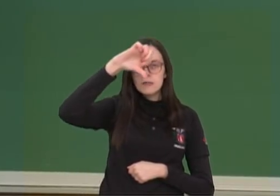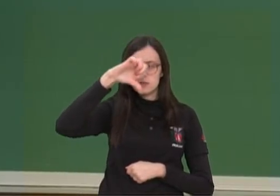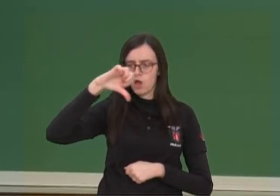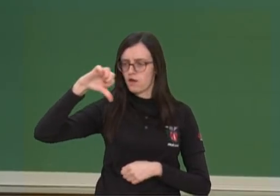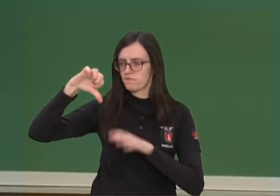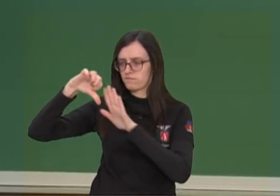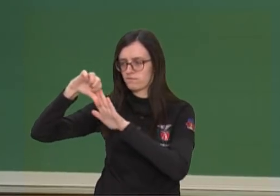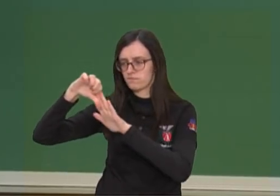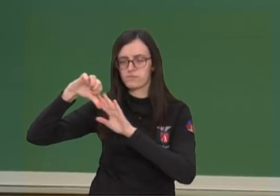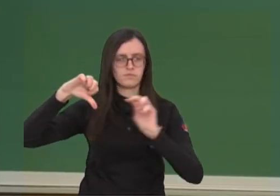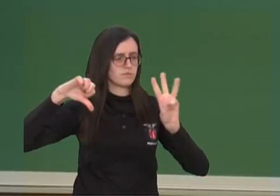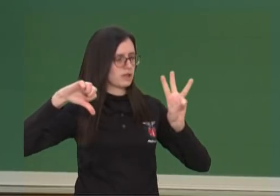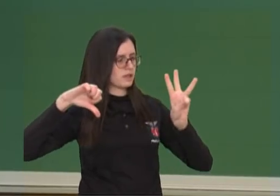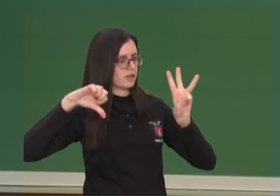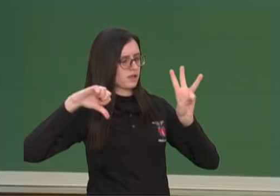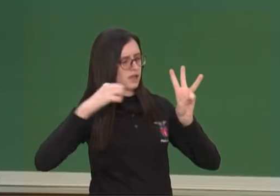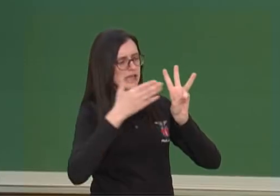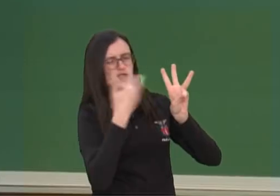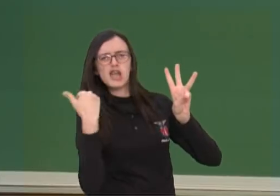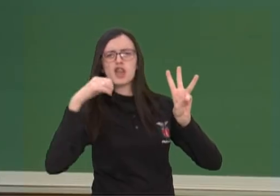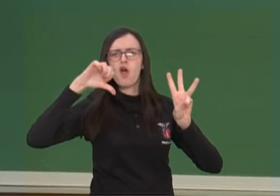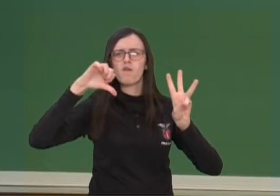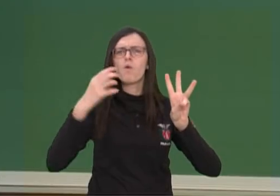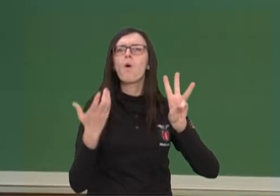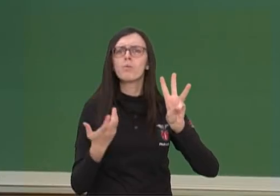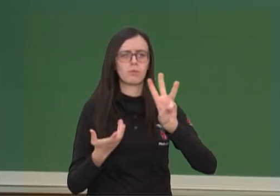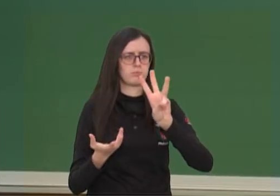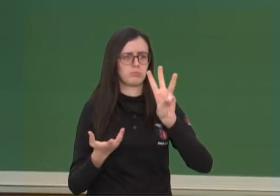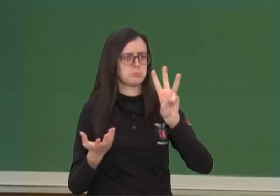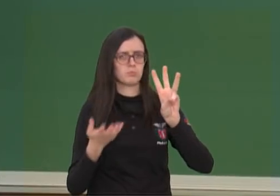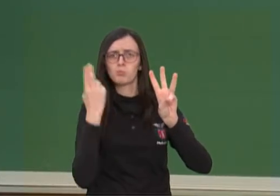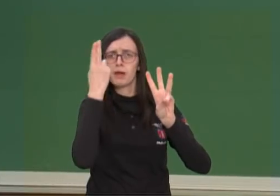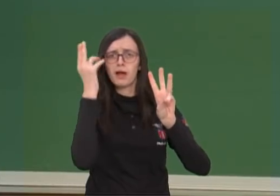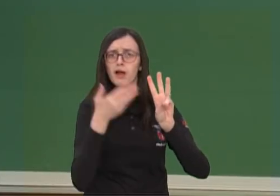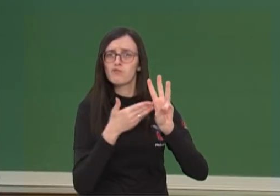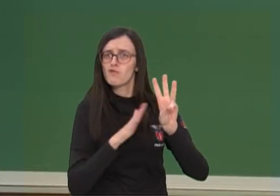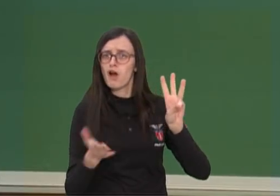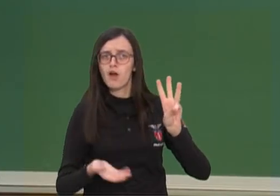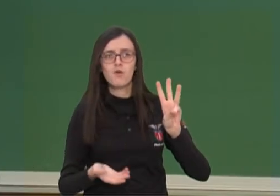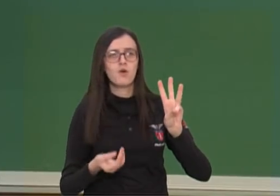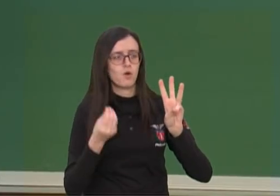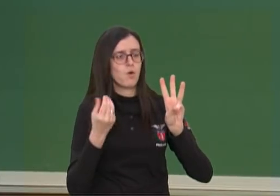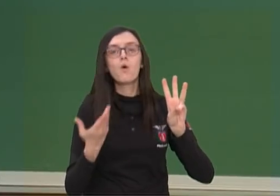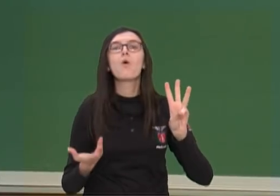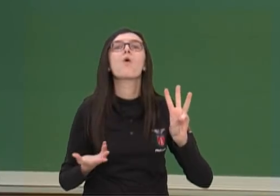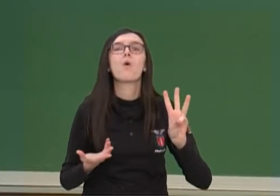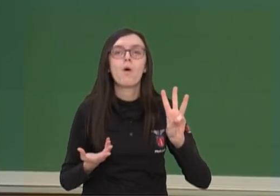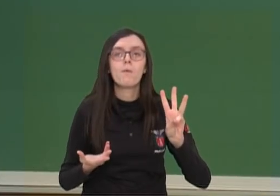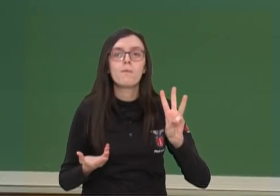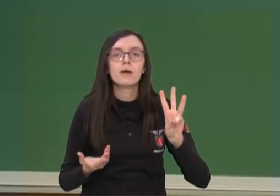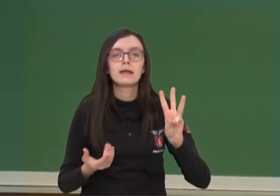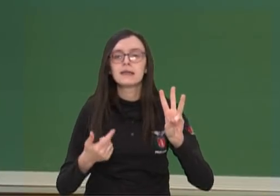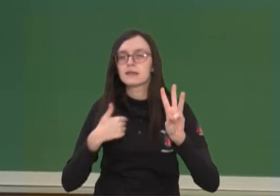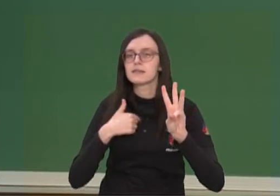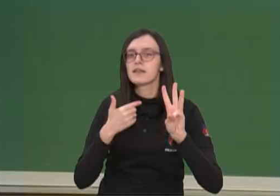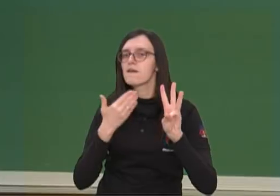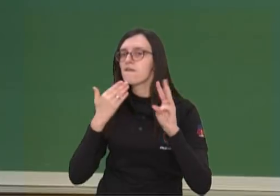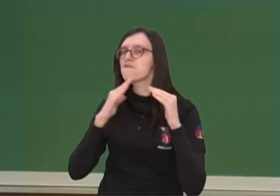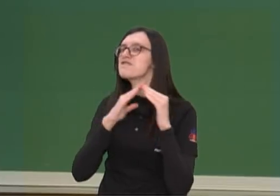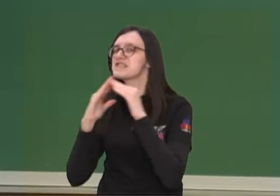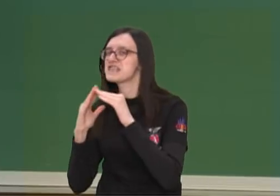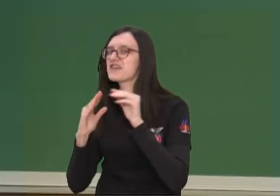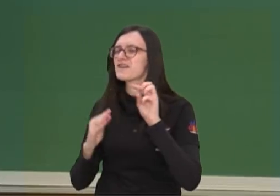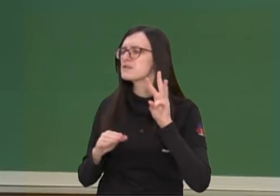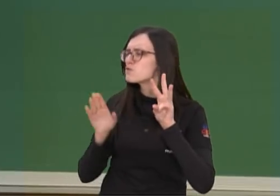Ó, 3 dedos. Tem como eu tirar 9 dedos daqui? Não tem. Então, eu vou precisar fazer o quê? Falar com o meu vizinho